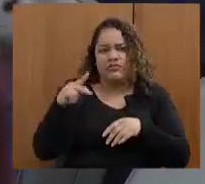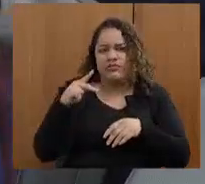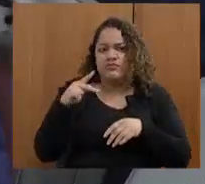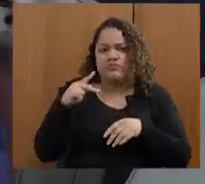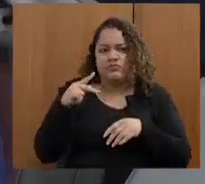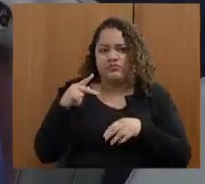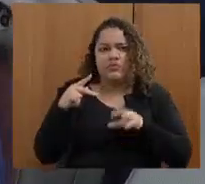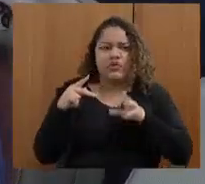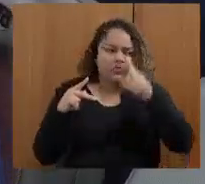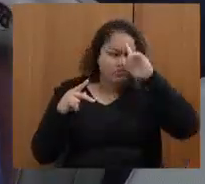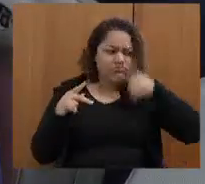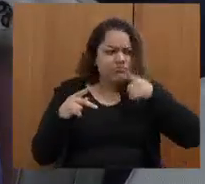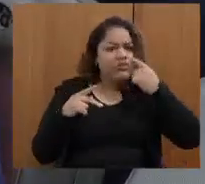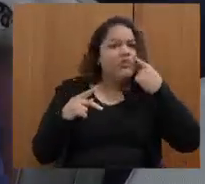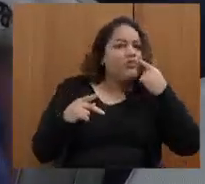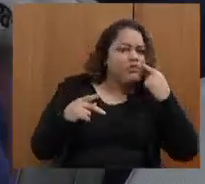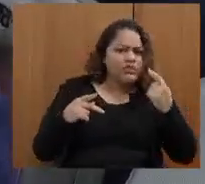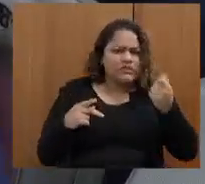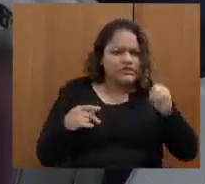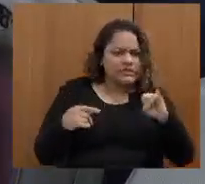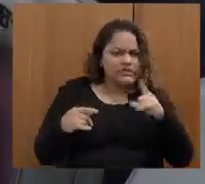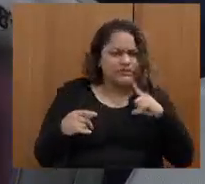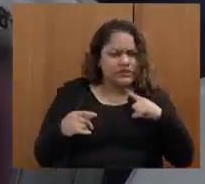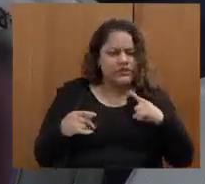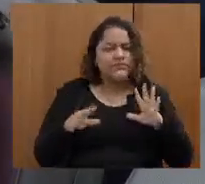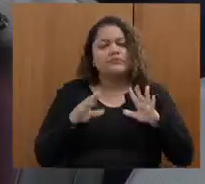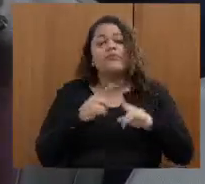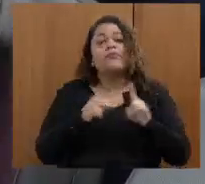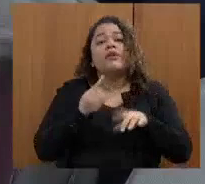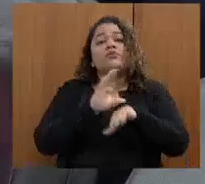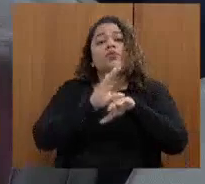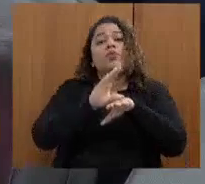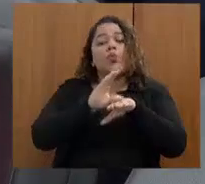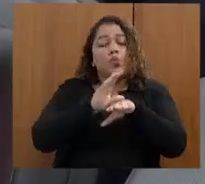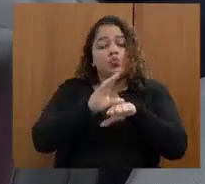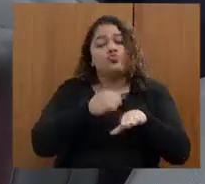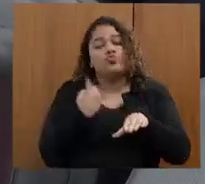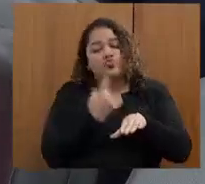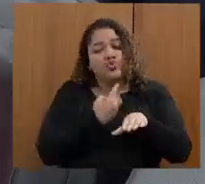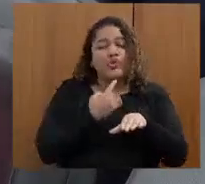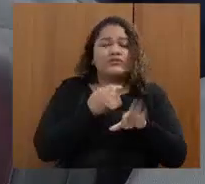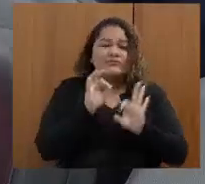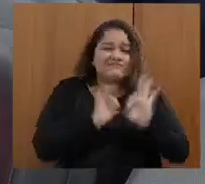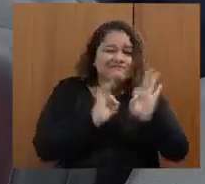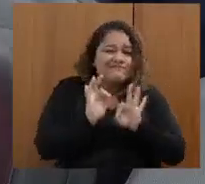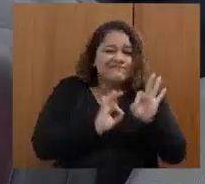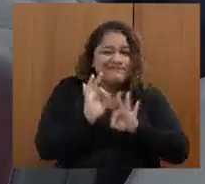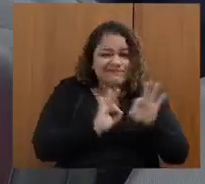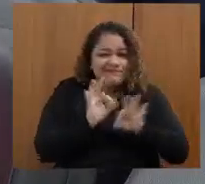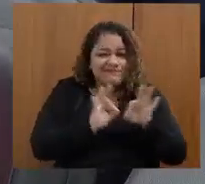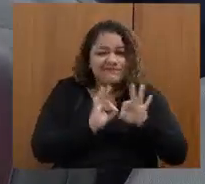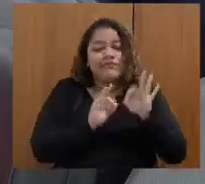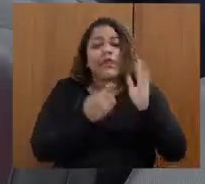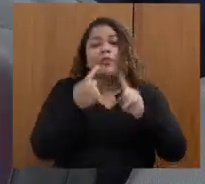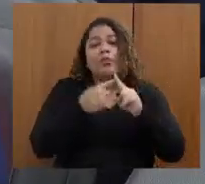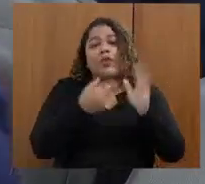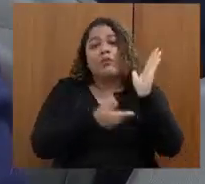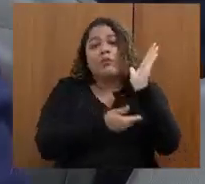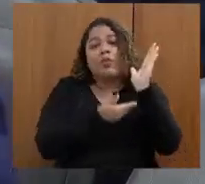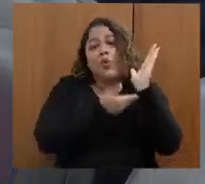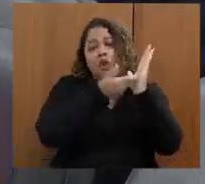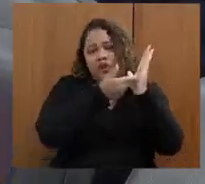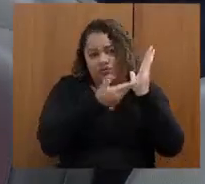essas emoções e os cursos nós estamos trabalhando que é uma questão de é burocrática qual que seria o formato de contratação